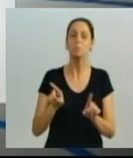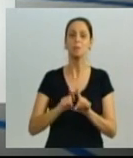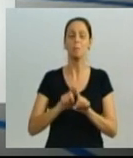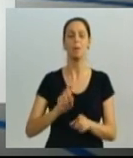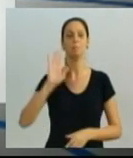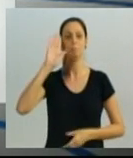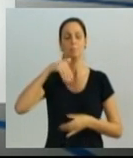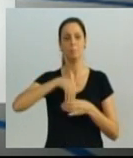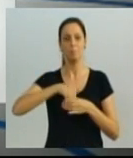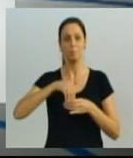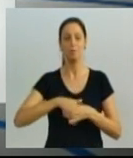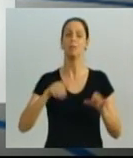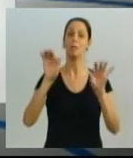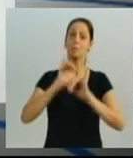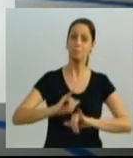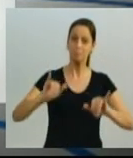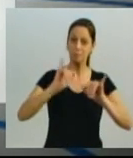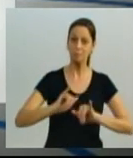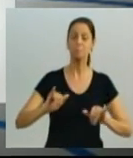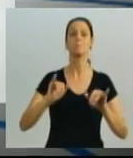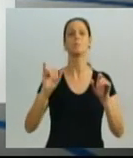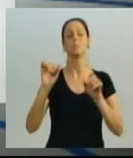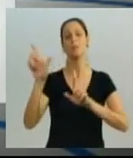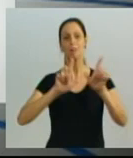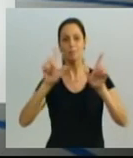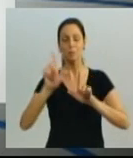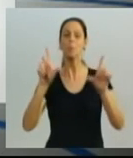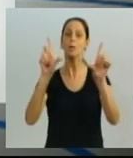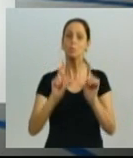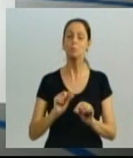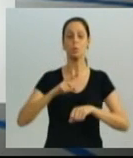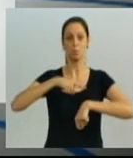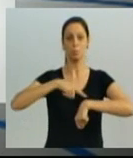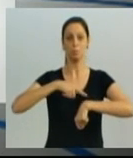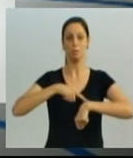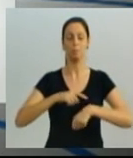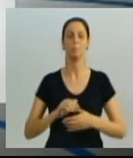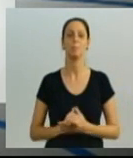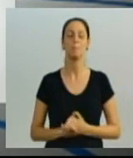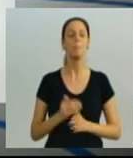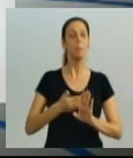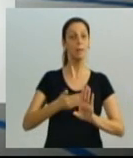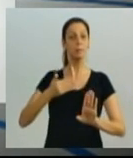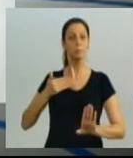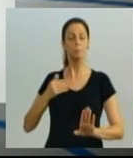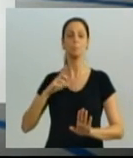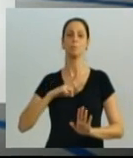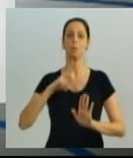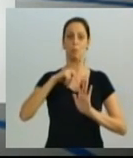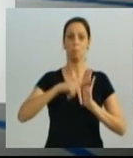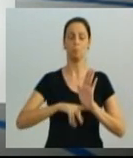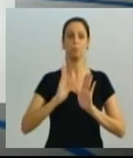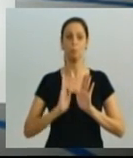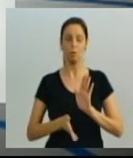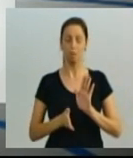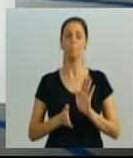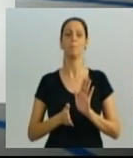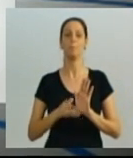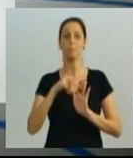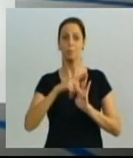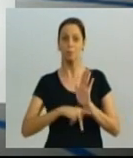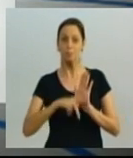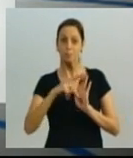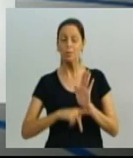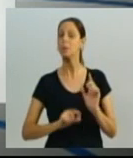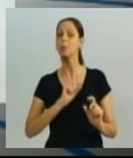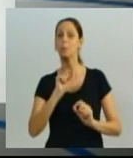candidatos nos meios de comunicação, que também reduziu o tempo. Que anteriormente nós tínhamos, e está no projeto, isso é para não baterem já na gente, nós